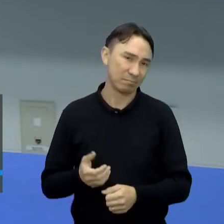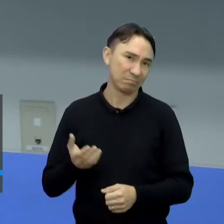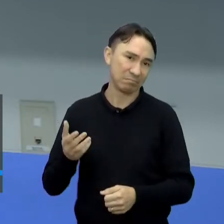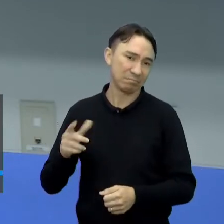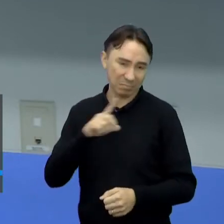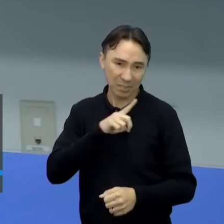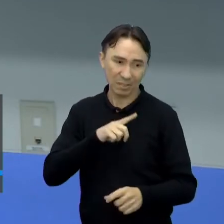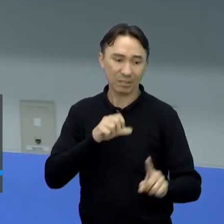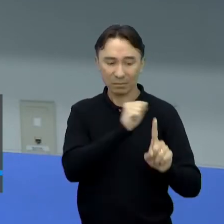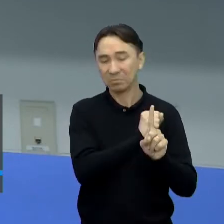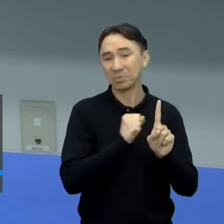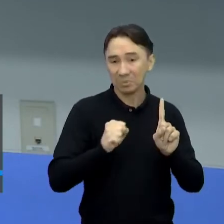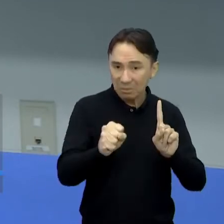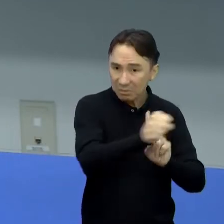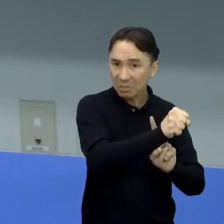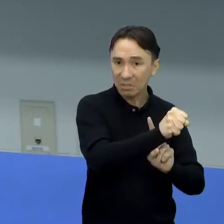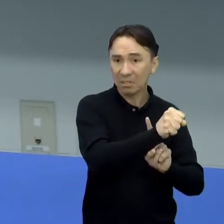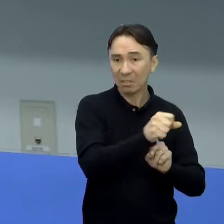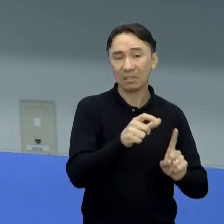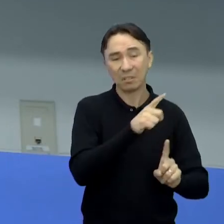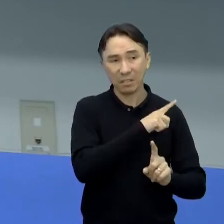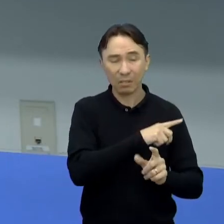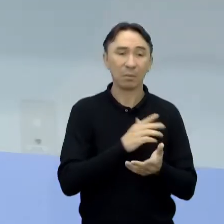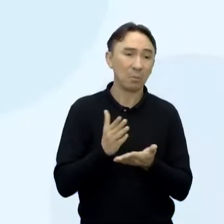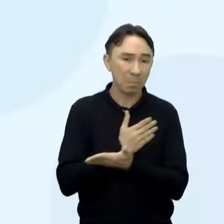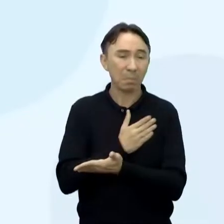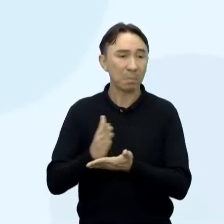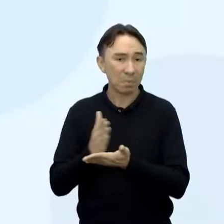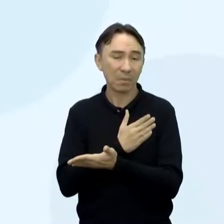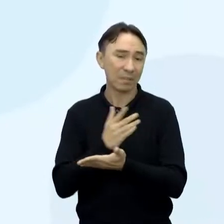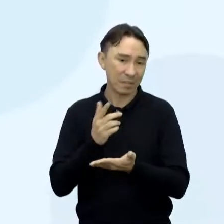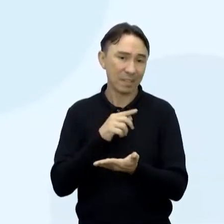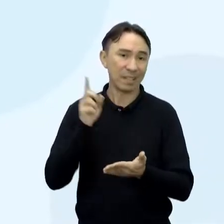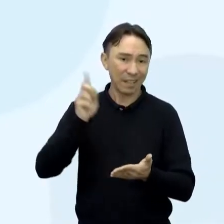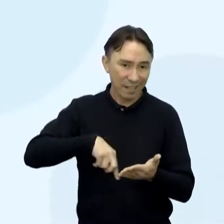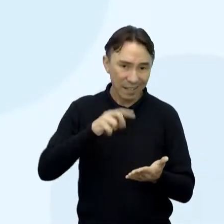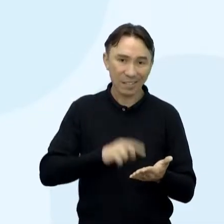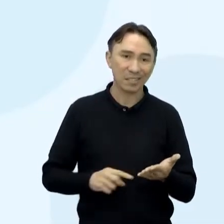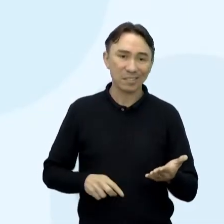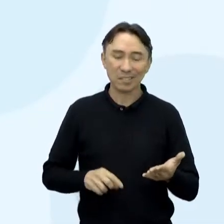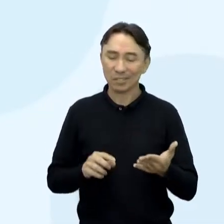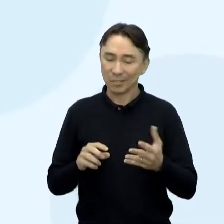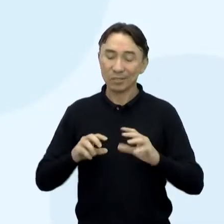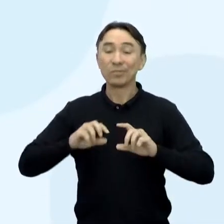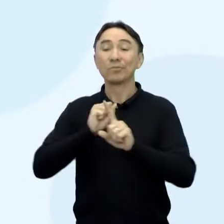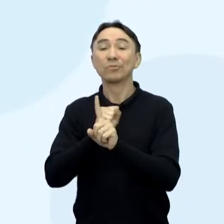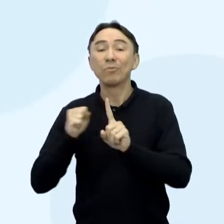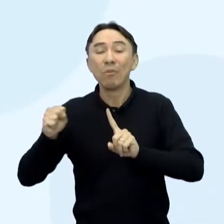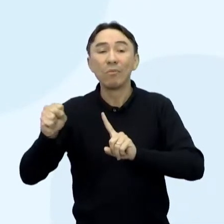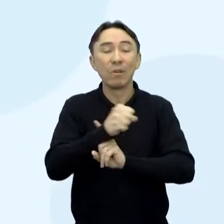chama de coesão social e traz consigo também aspectos relacionados